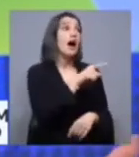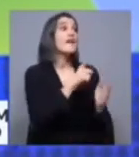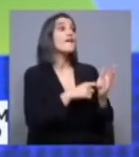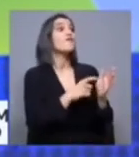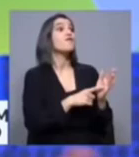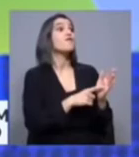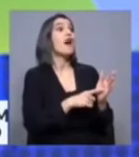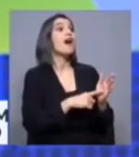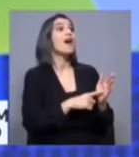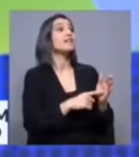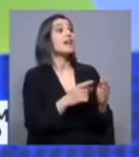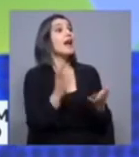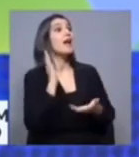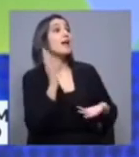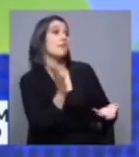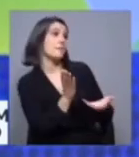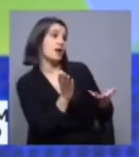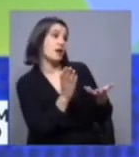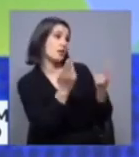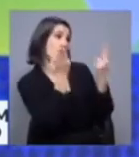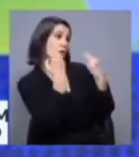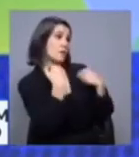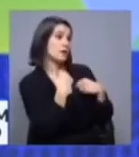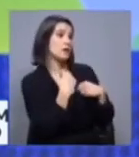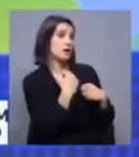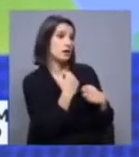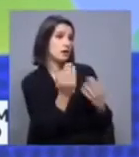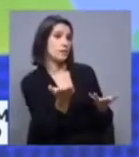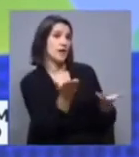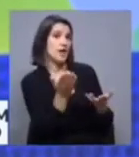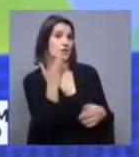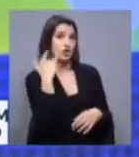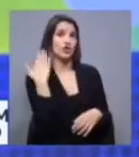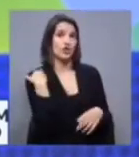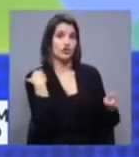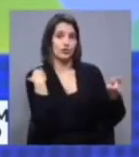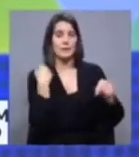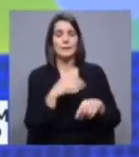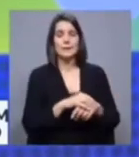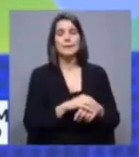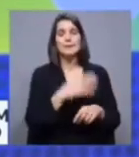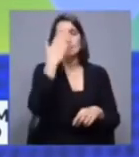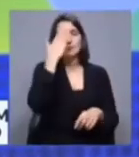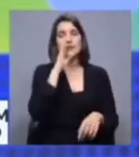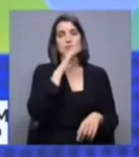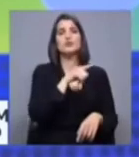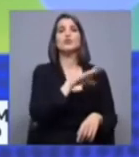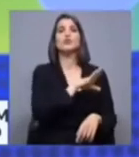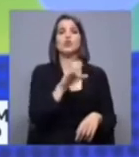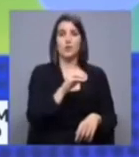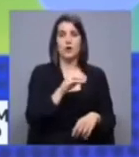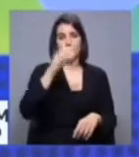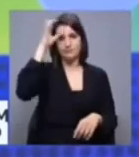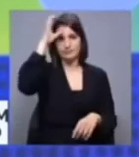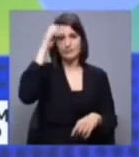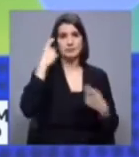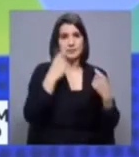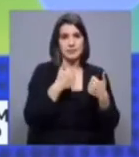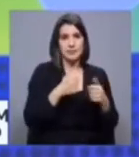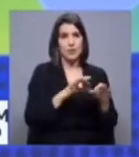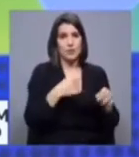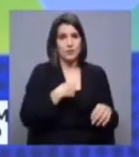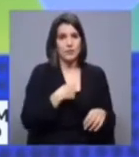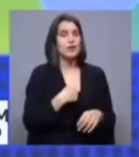ainda mordomo do António Costa. Pronto, que eu não tinha falado sobre isso. Acho que, honestamente, e eu acho que se o João Coutinho for intelectualmente honesto, pensará o mesmo